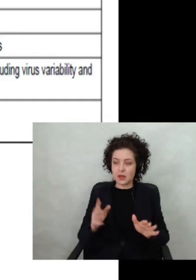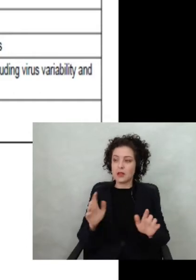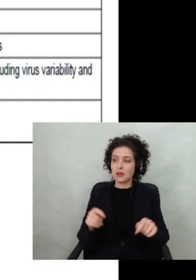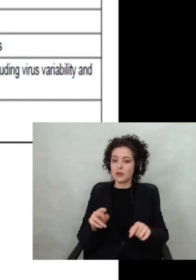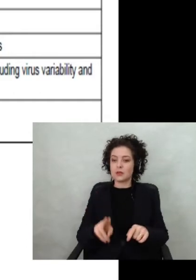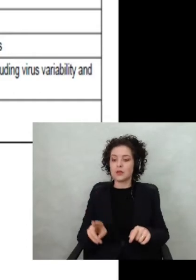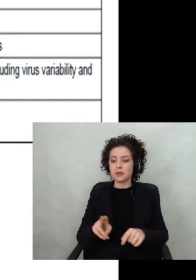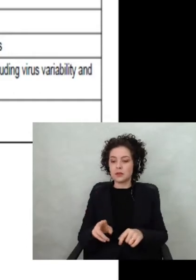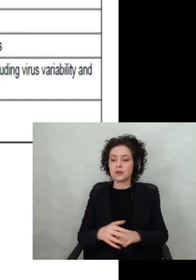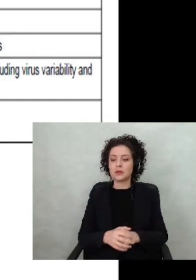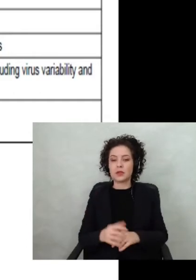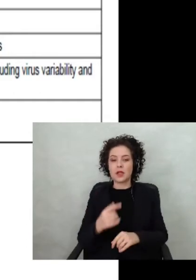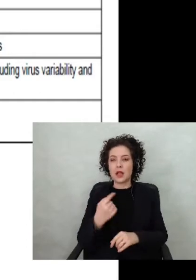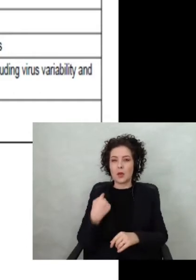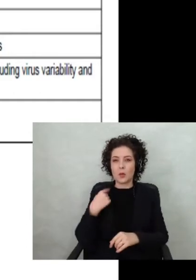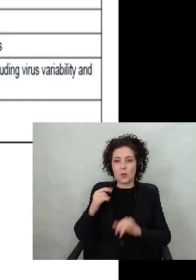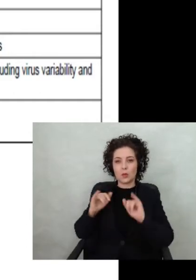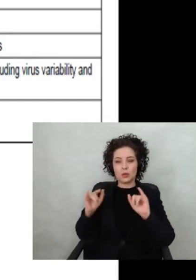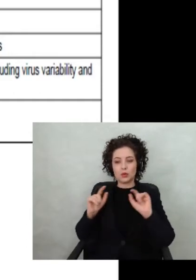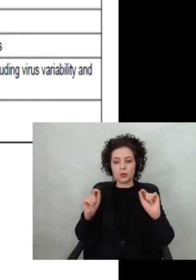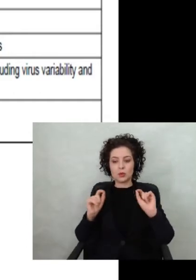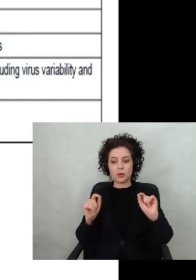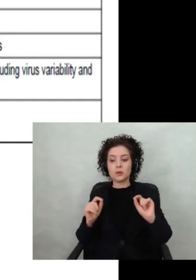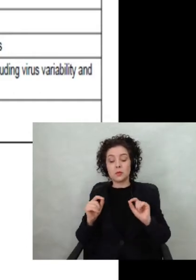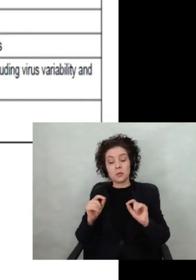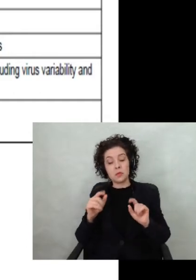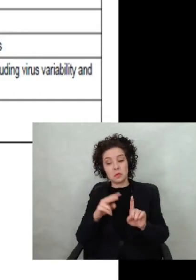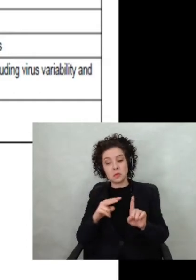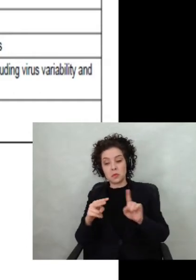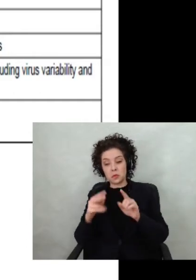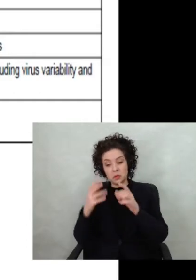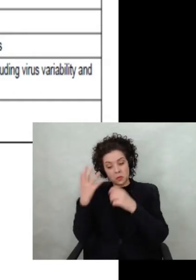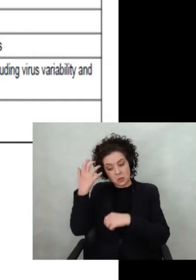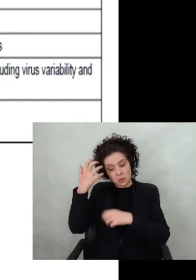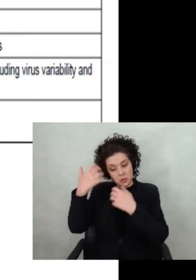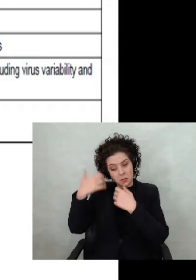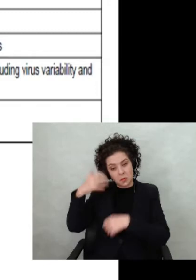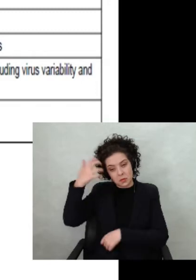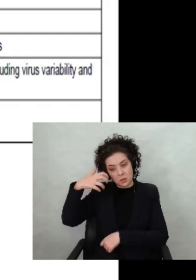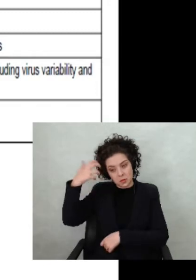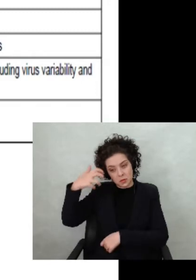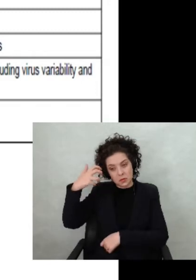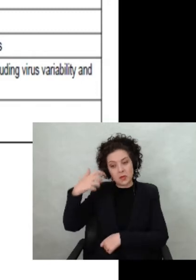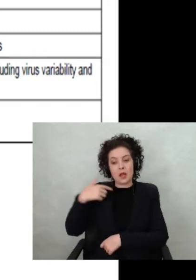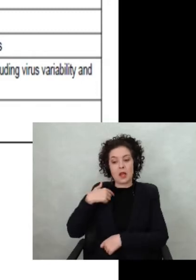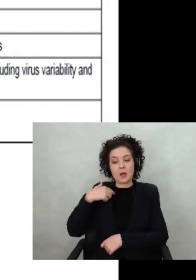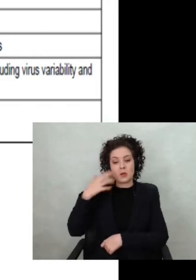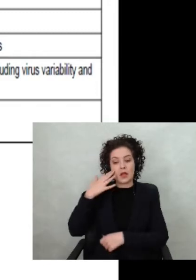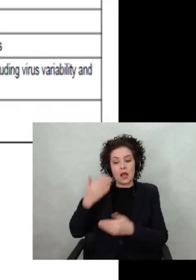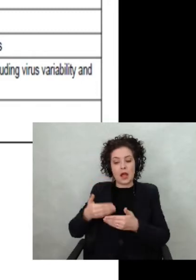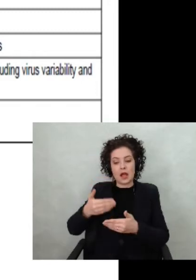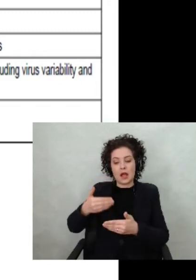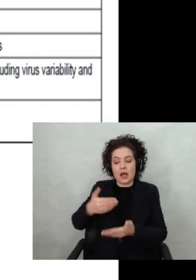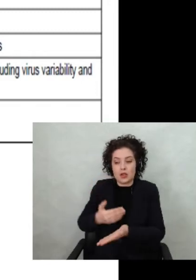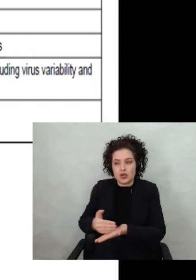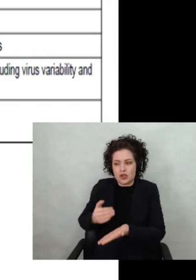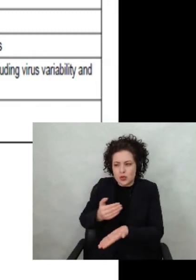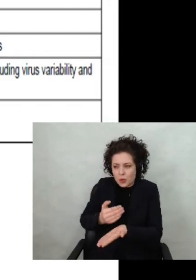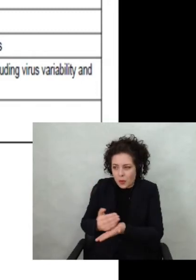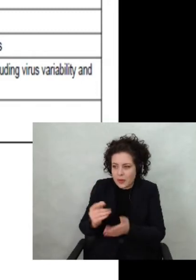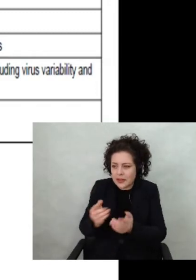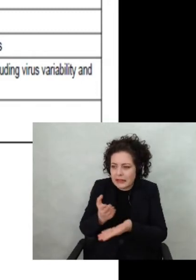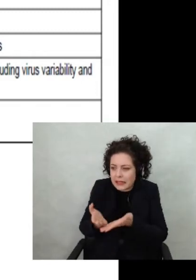disse anteriormente, do ponto de vista racional, eu entendo que quanto mais precoce a utilização desse plasma, talvez